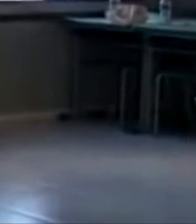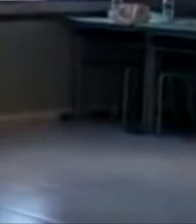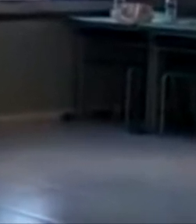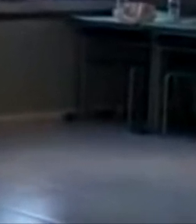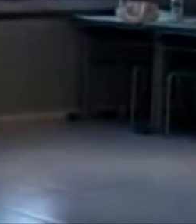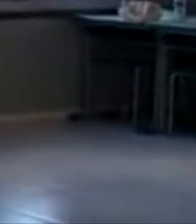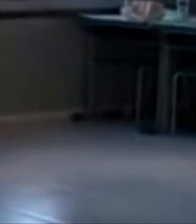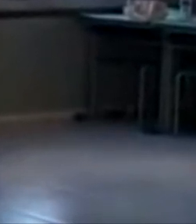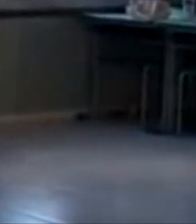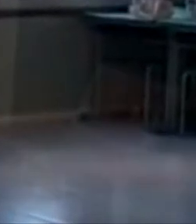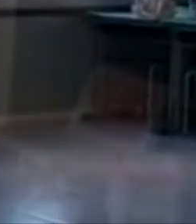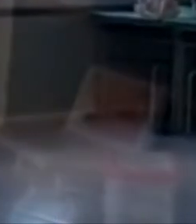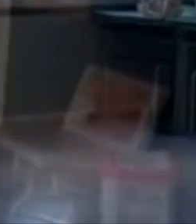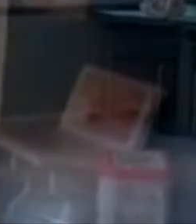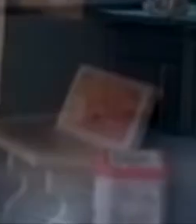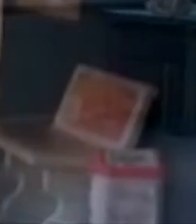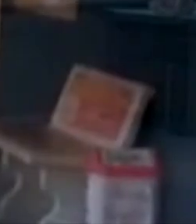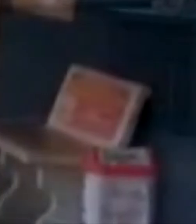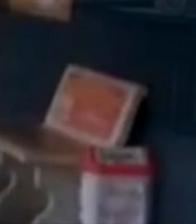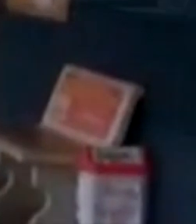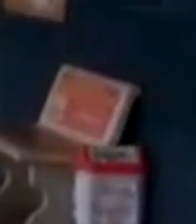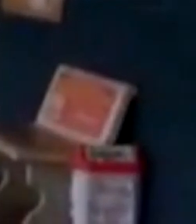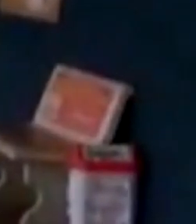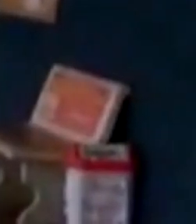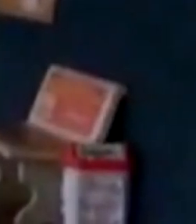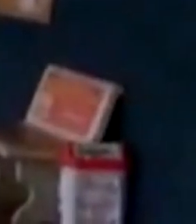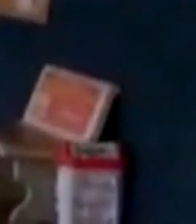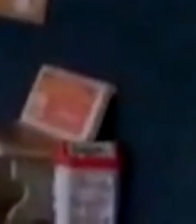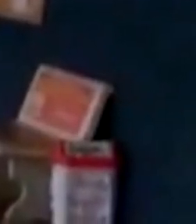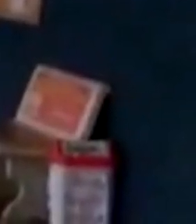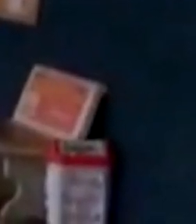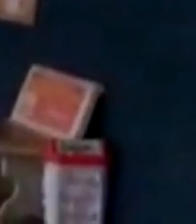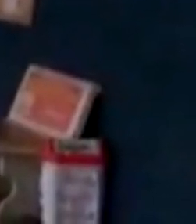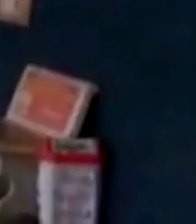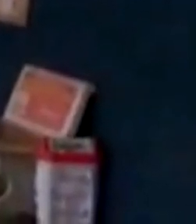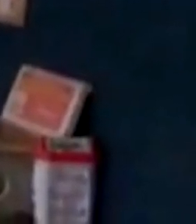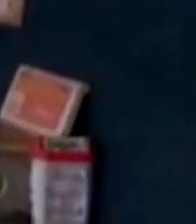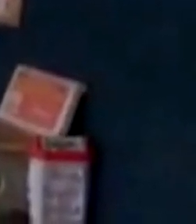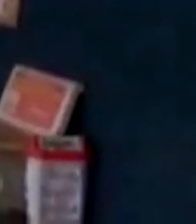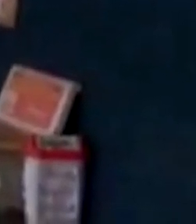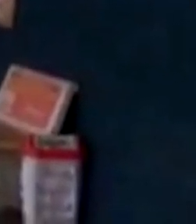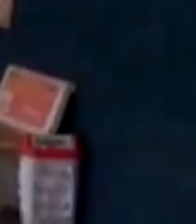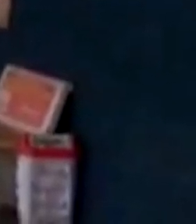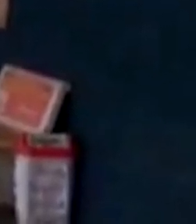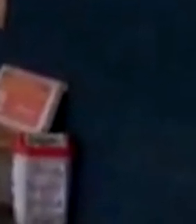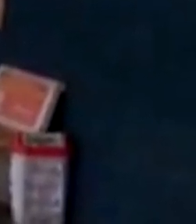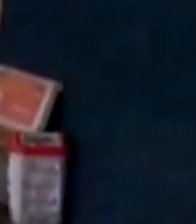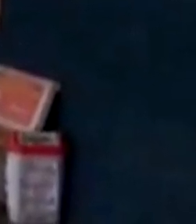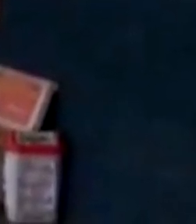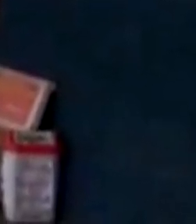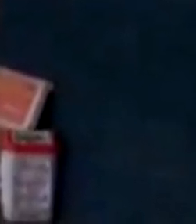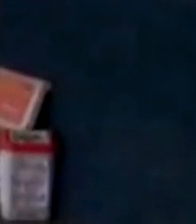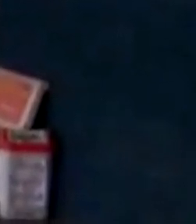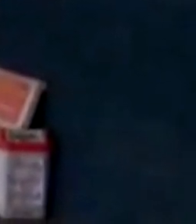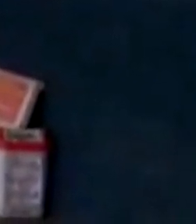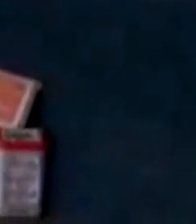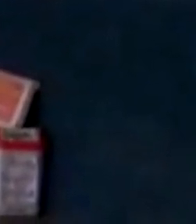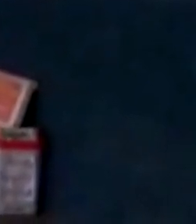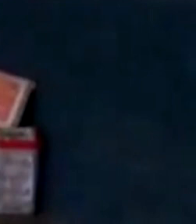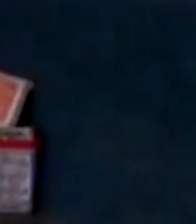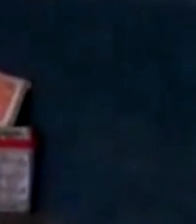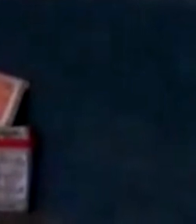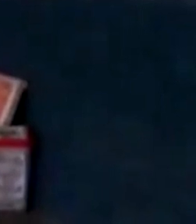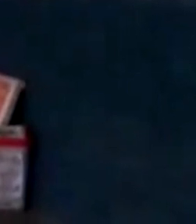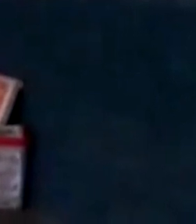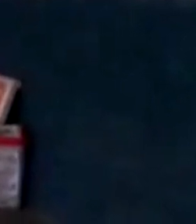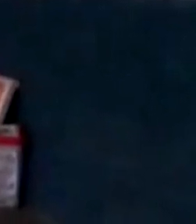governar após 12 anos, com as eleições mais apertadas da história. A vitória foi com 50,90%